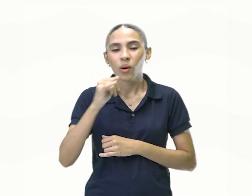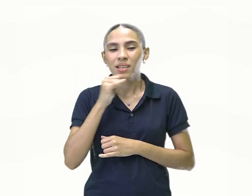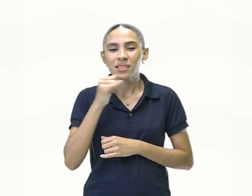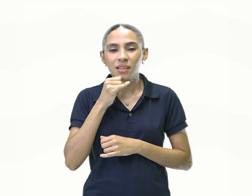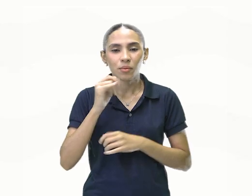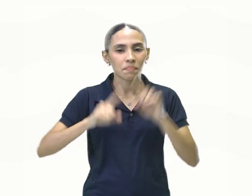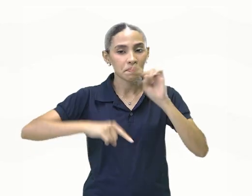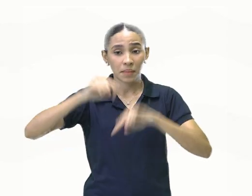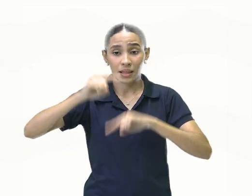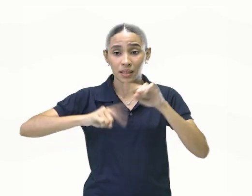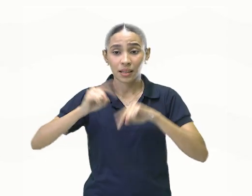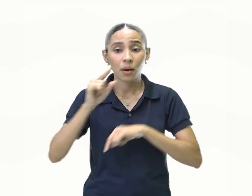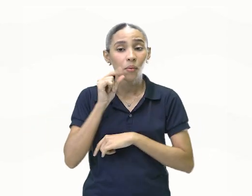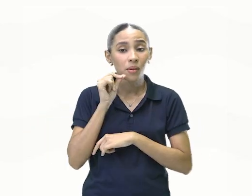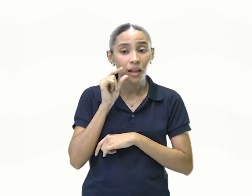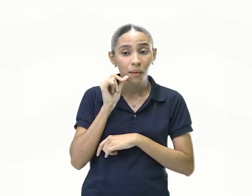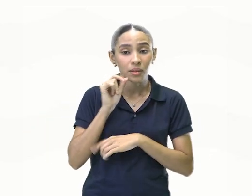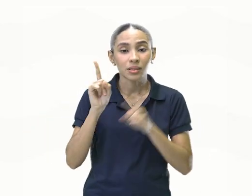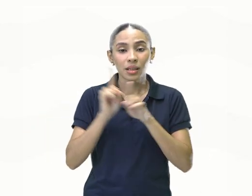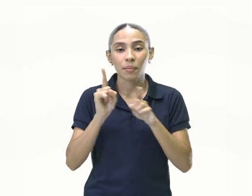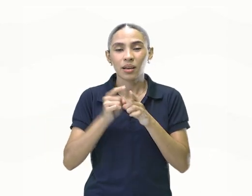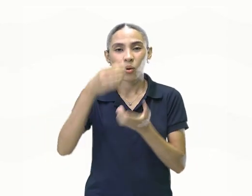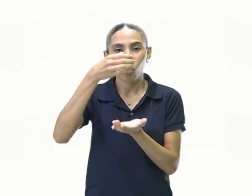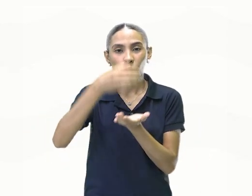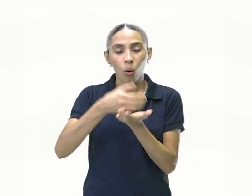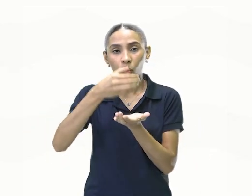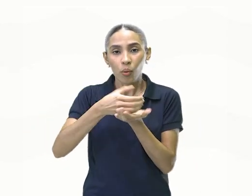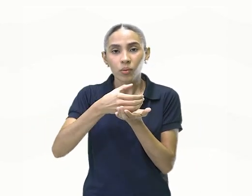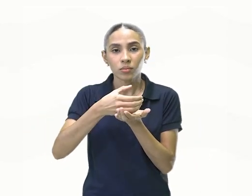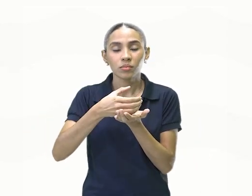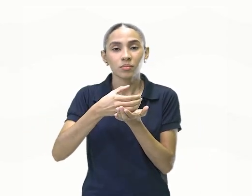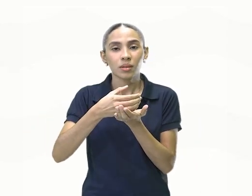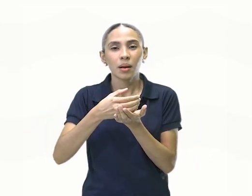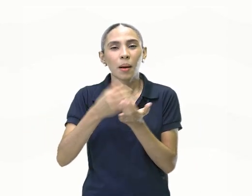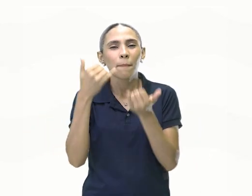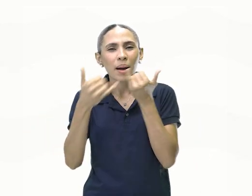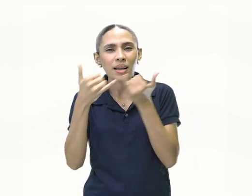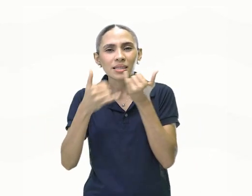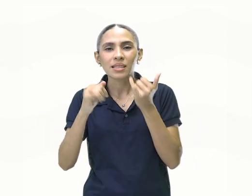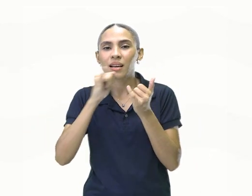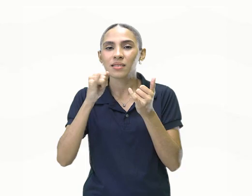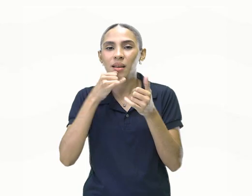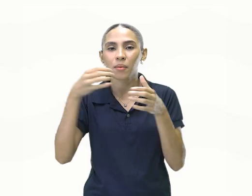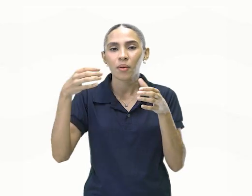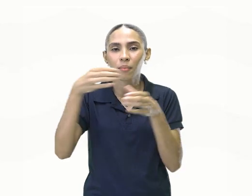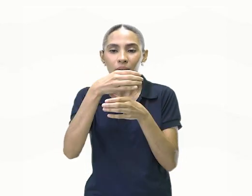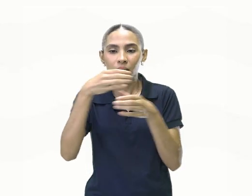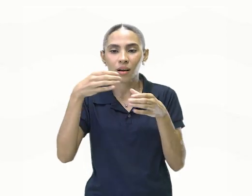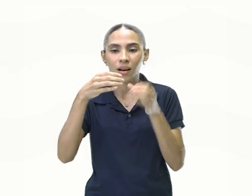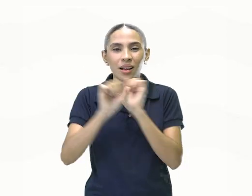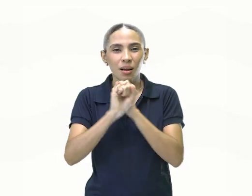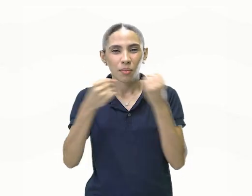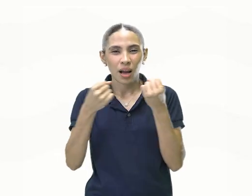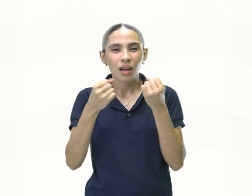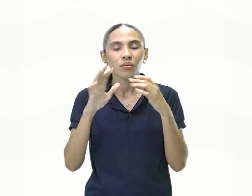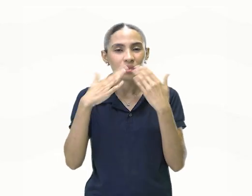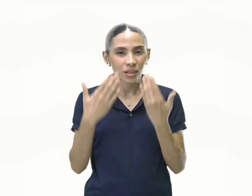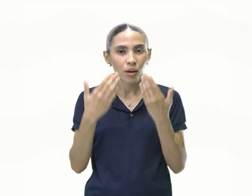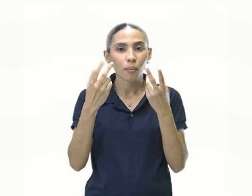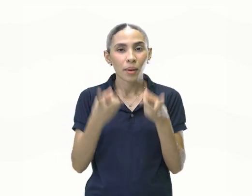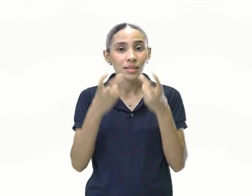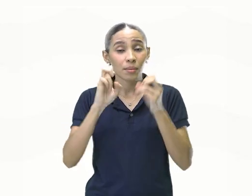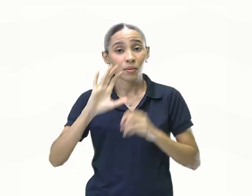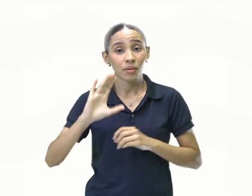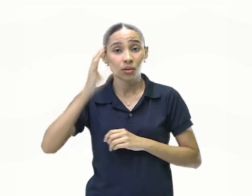um garfo ou um lápis, colocava dentro de um copo e parecia que estava quebrado? Aí nós